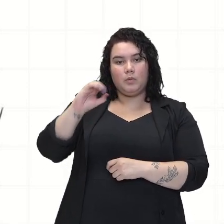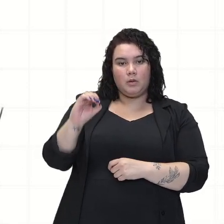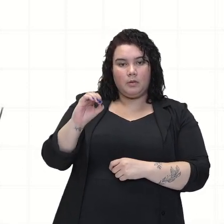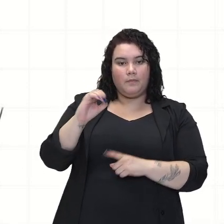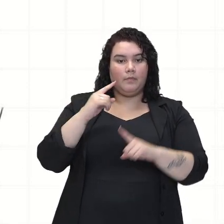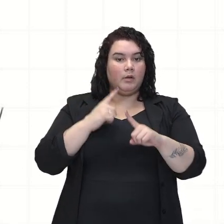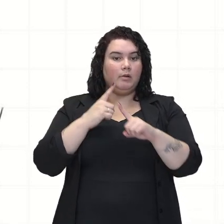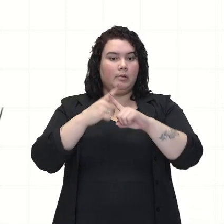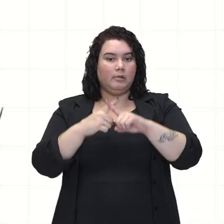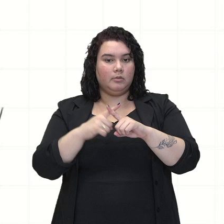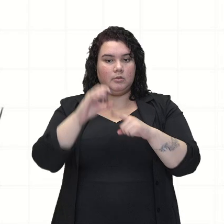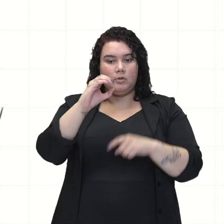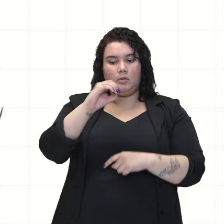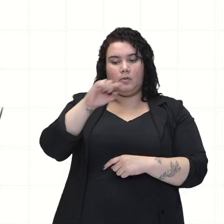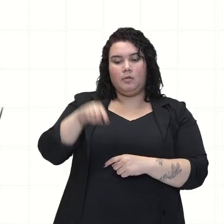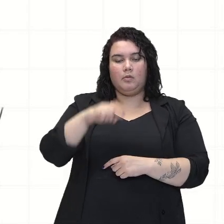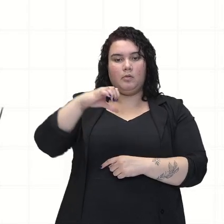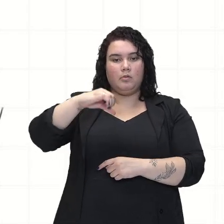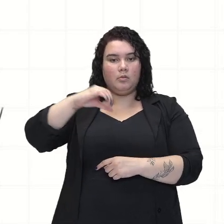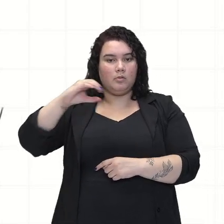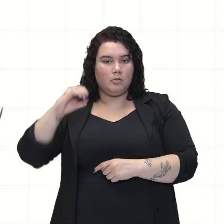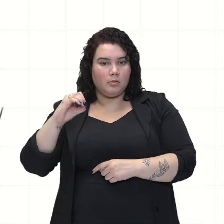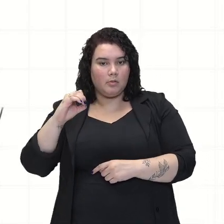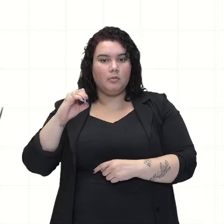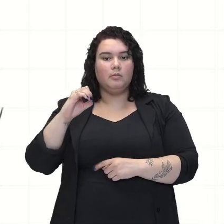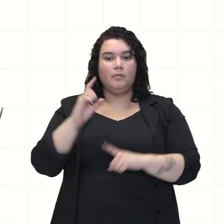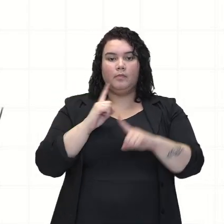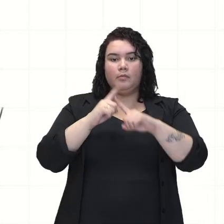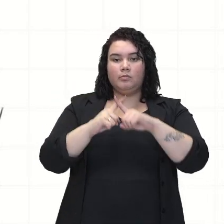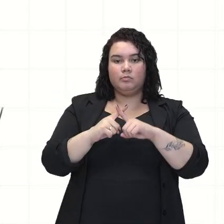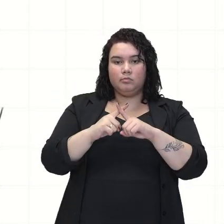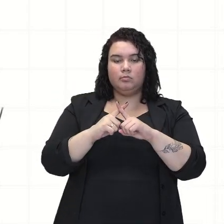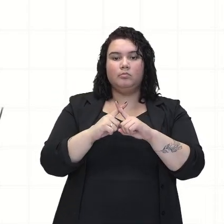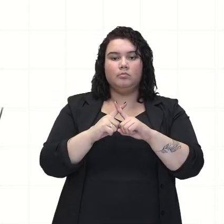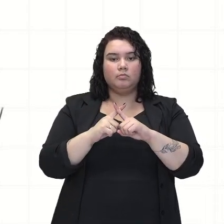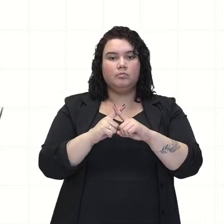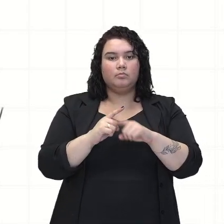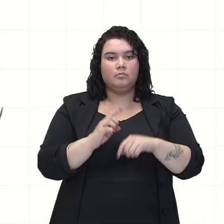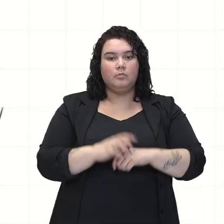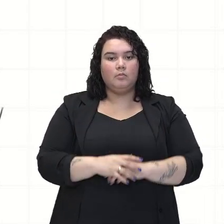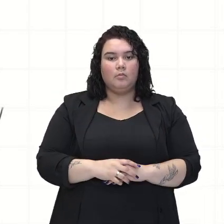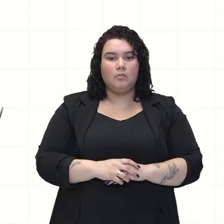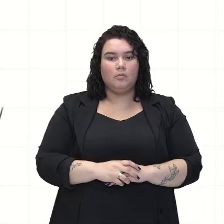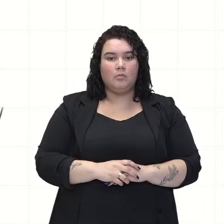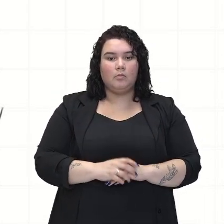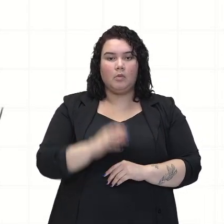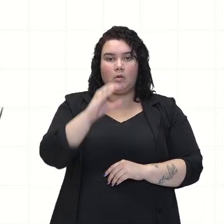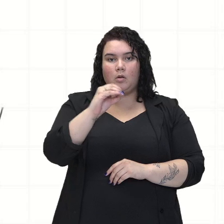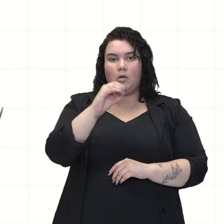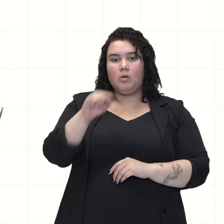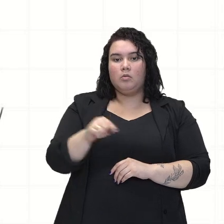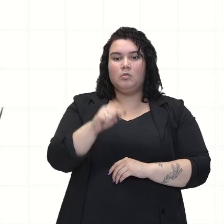1,80 vezes 0,90 vezes